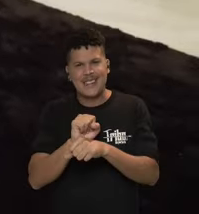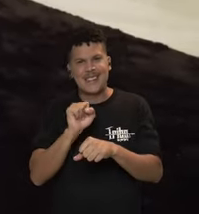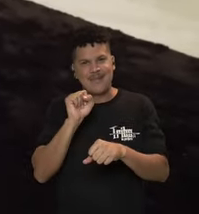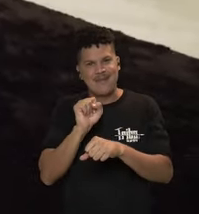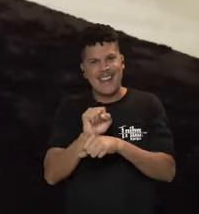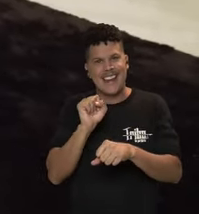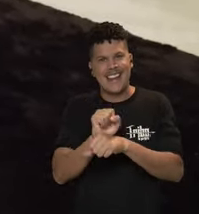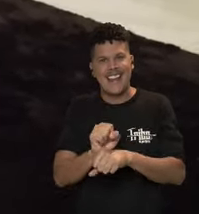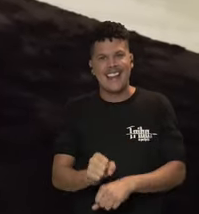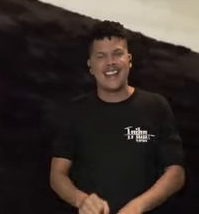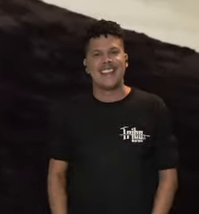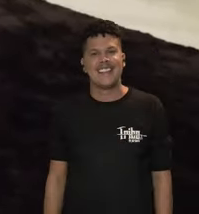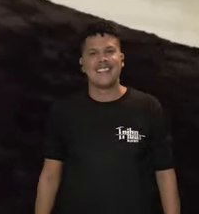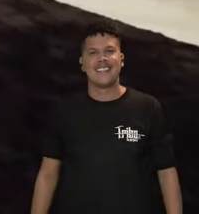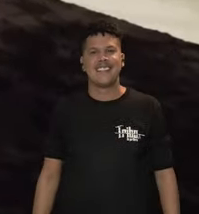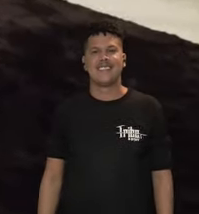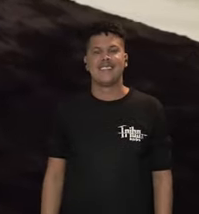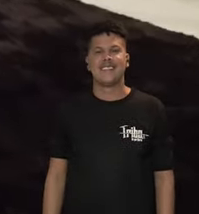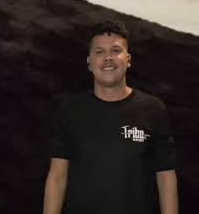cantar, mas tá acabando.